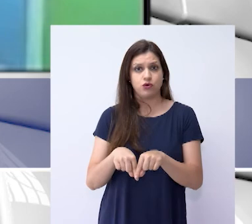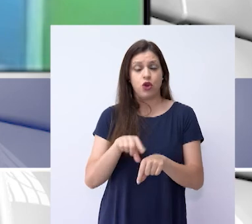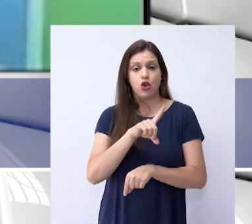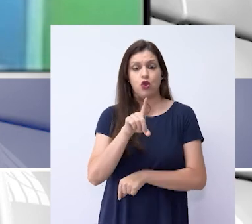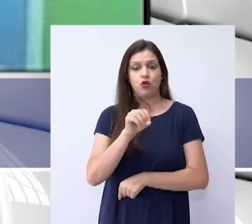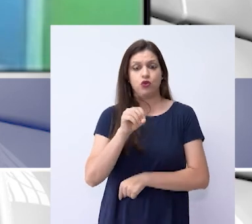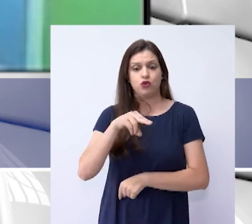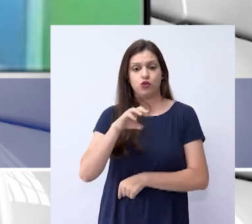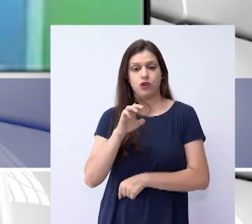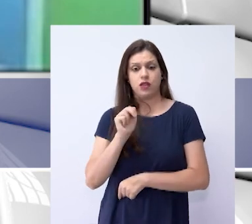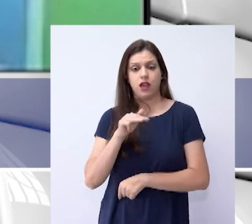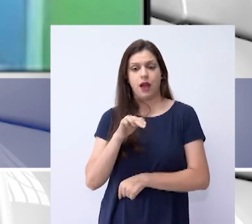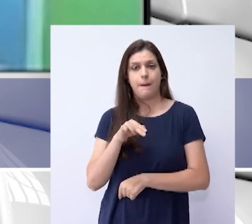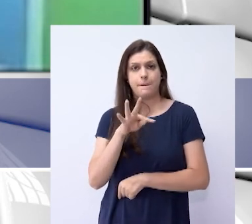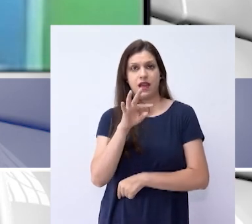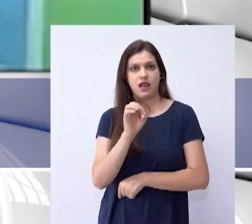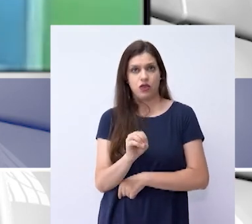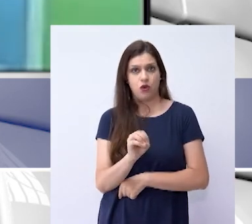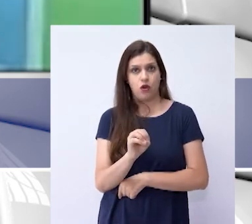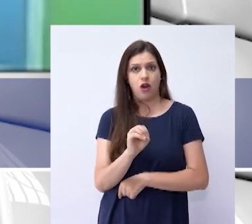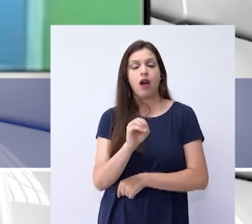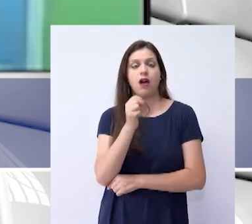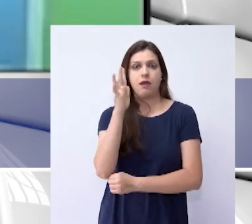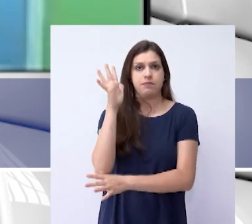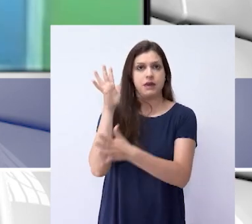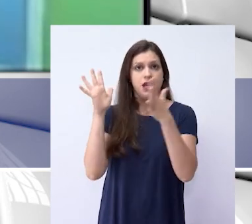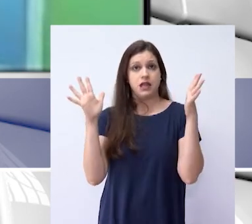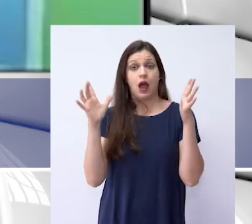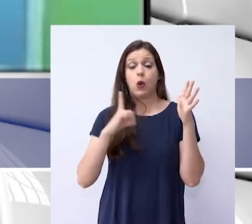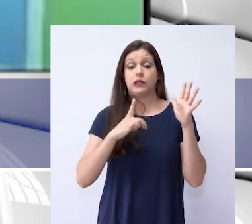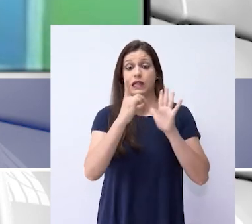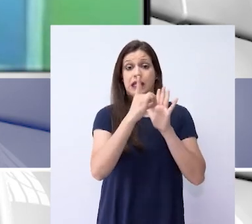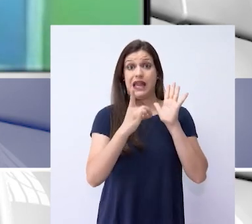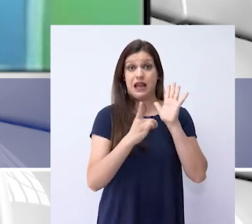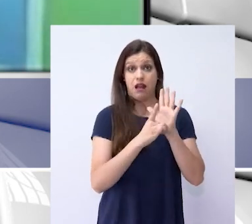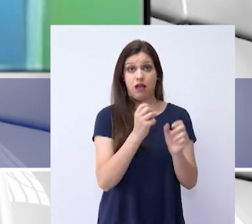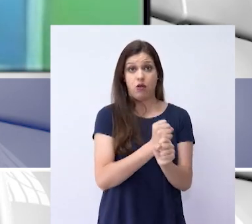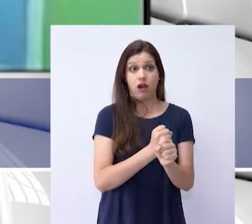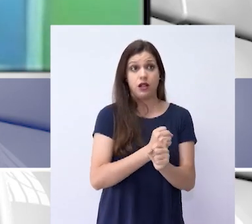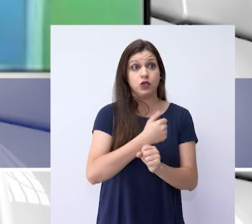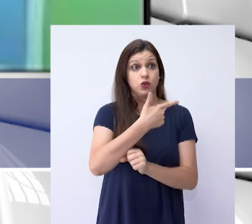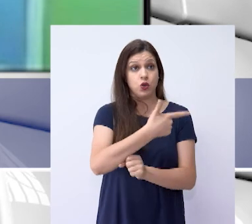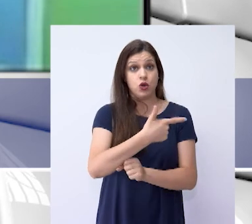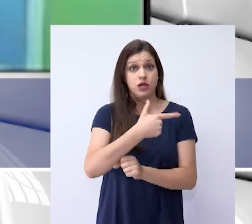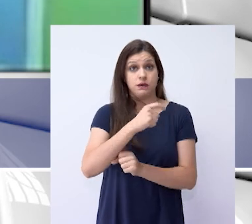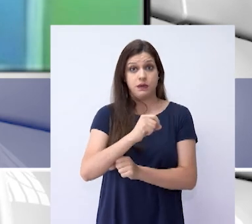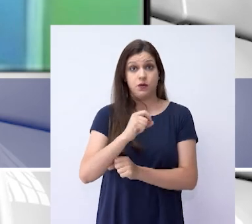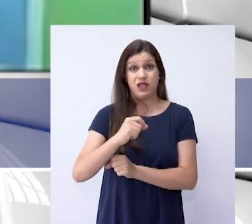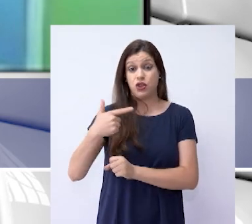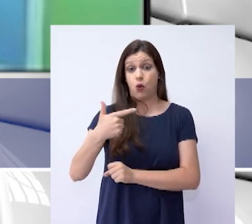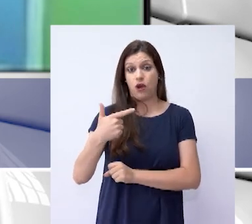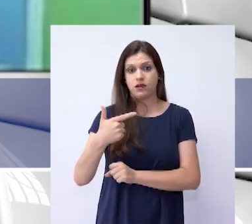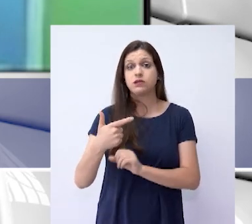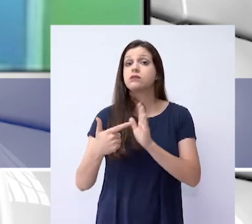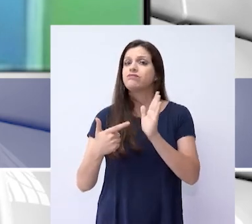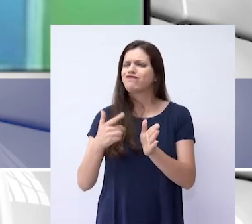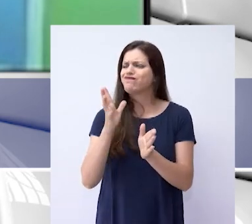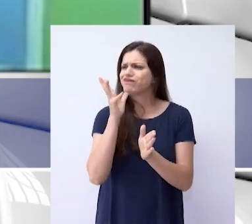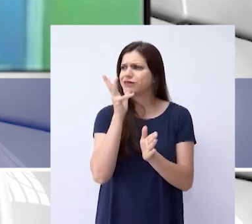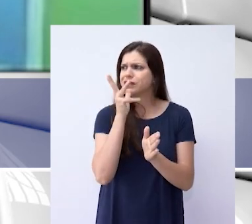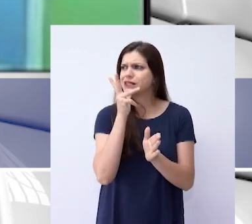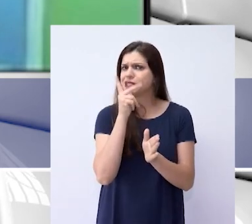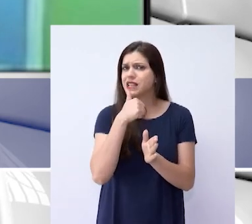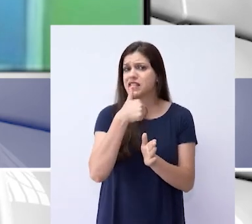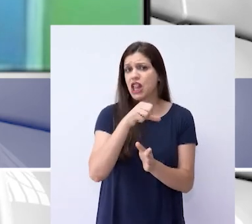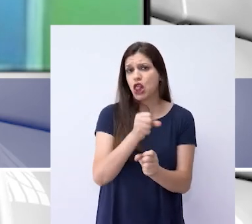ambiental ele é regulamentado somente em 2002, pelo decreto 4297, levou 19